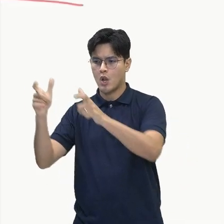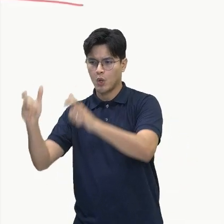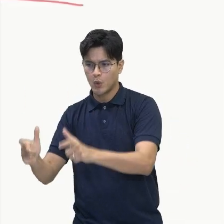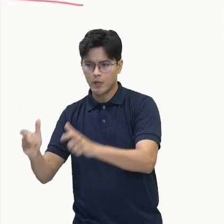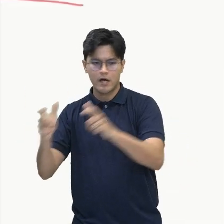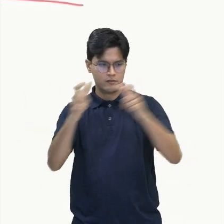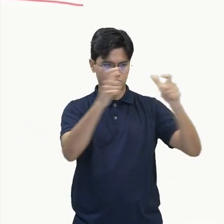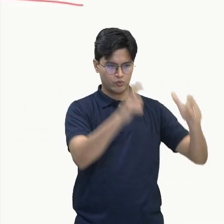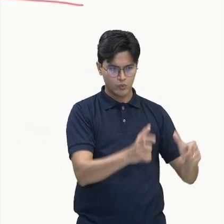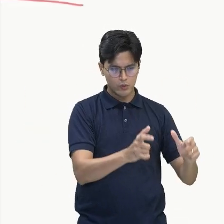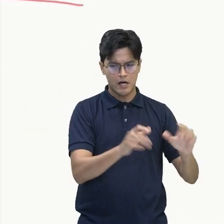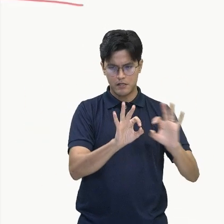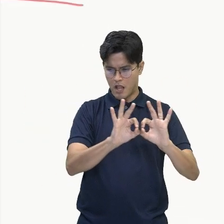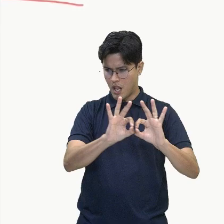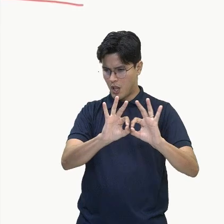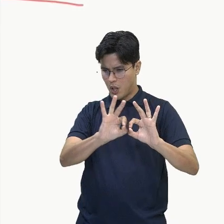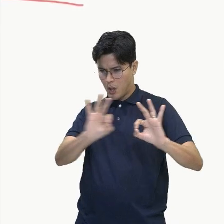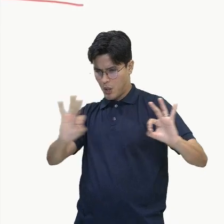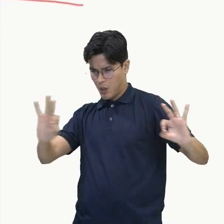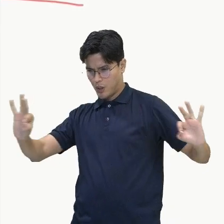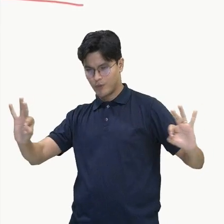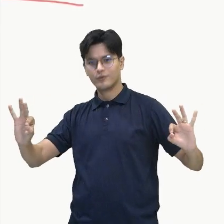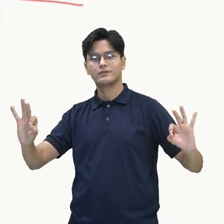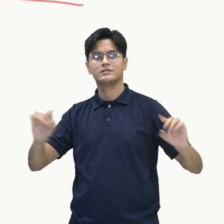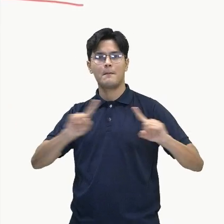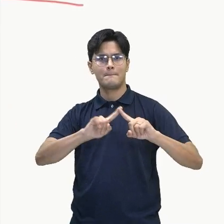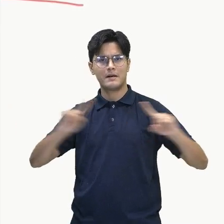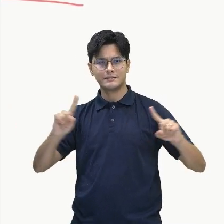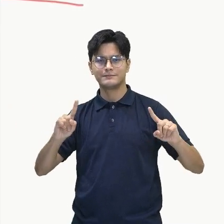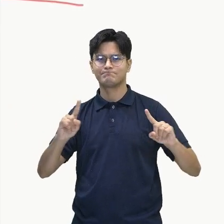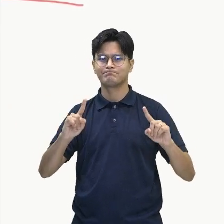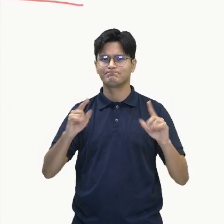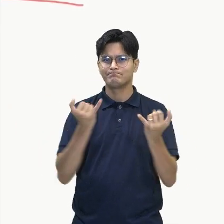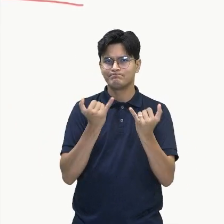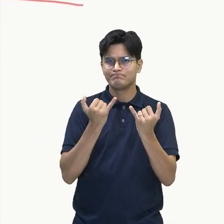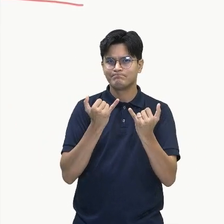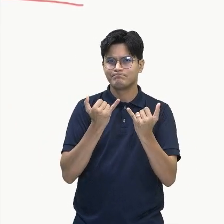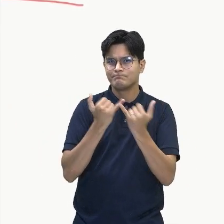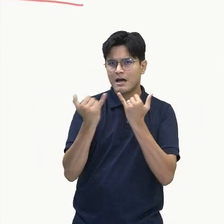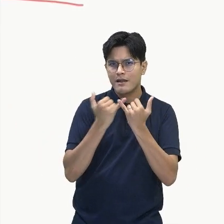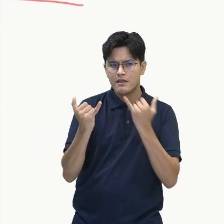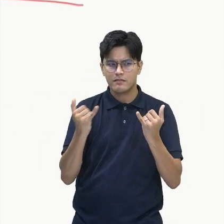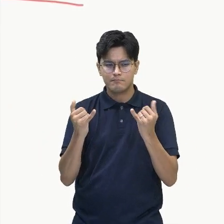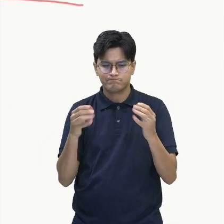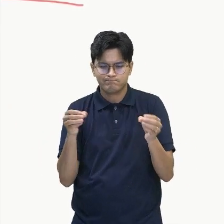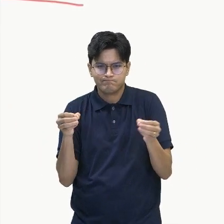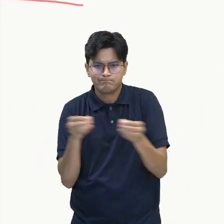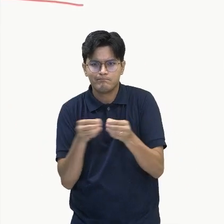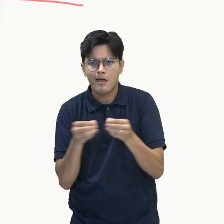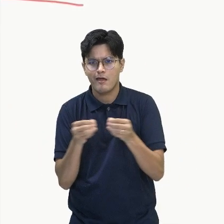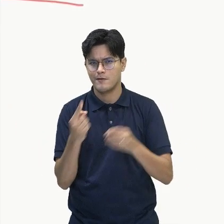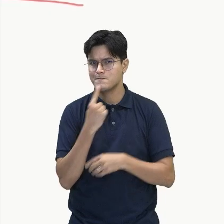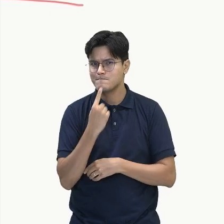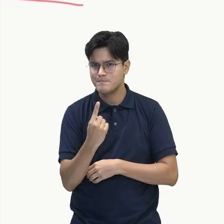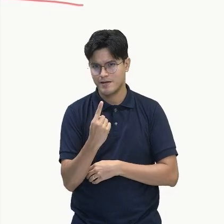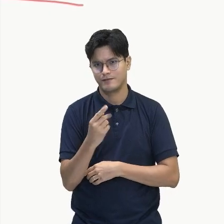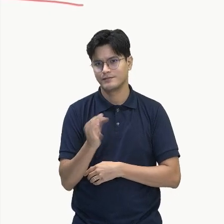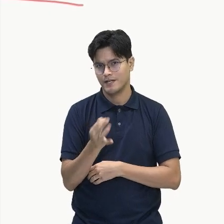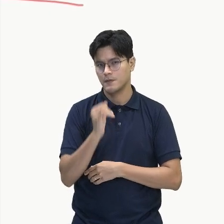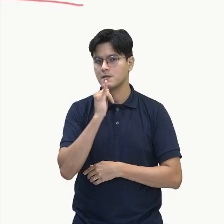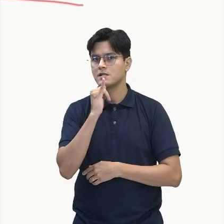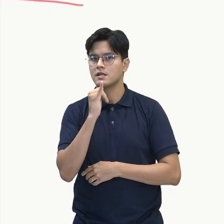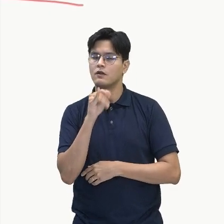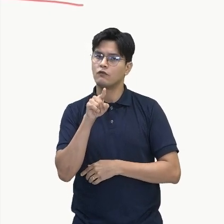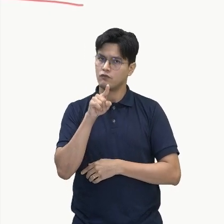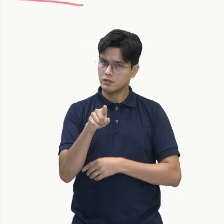lugares estejam distantes um dos outros, né? Perdão. Você pode viver em uma comunidade no